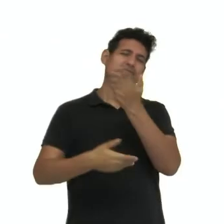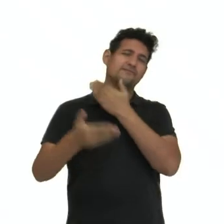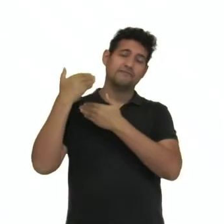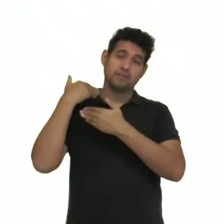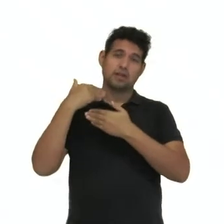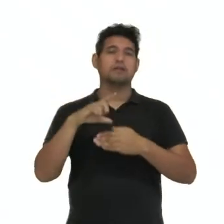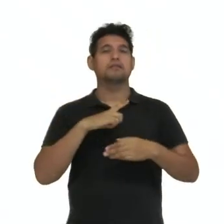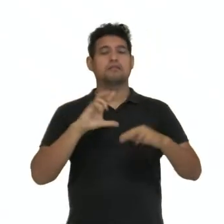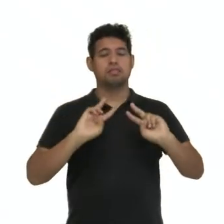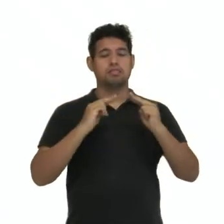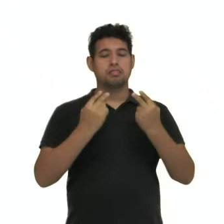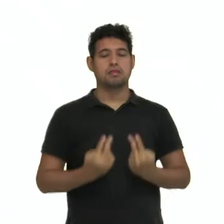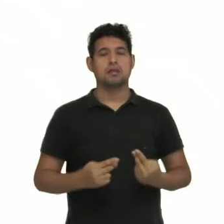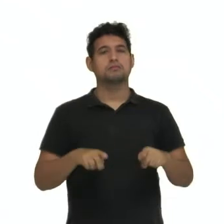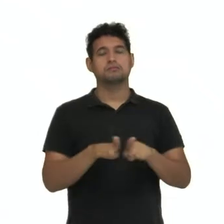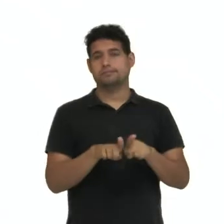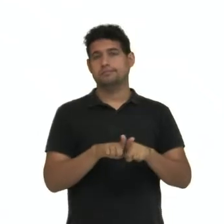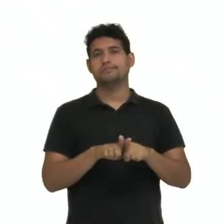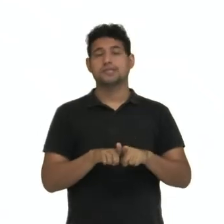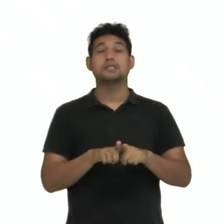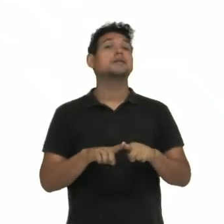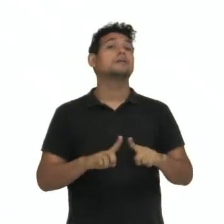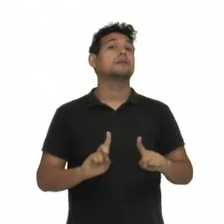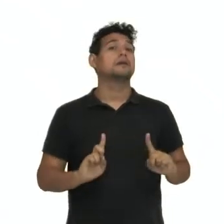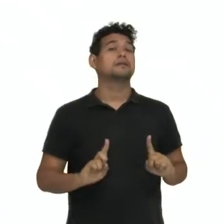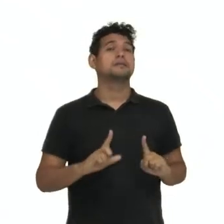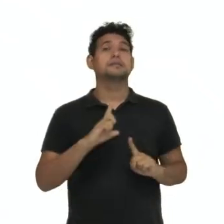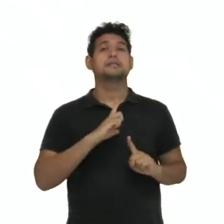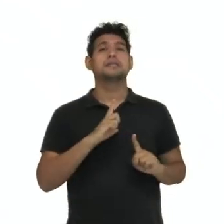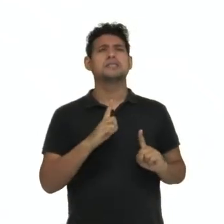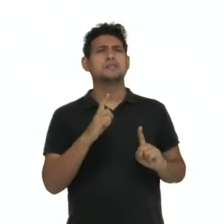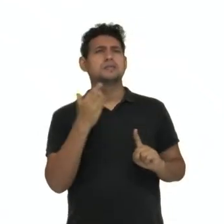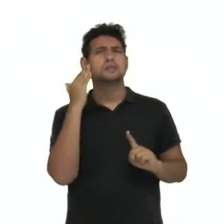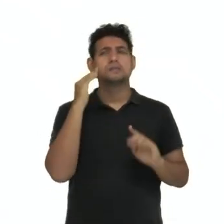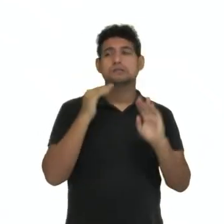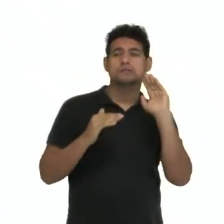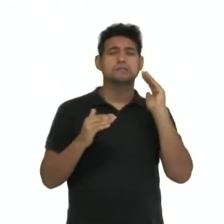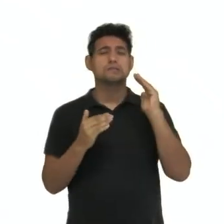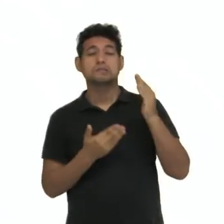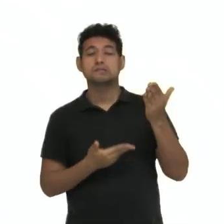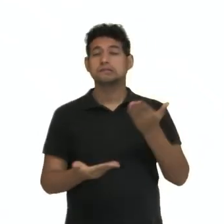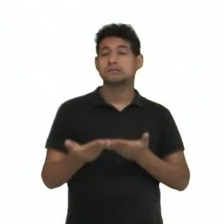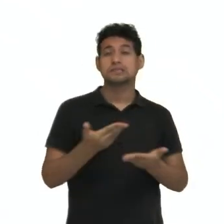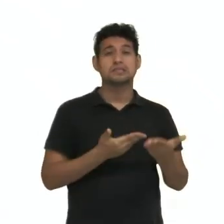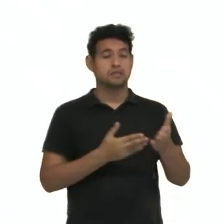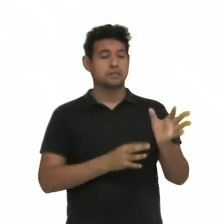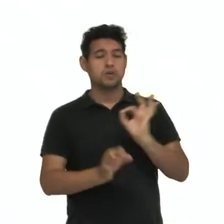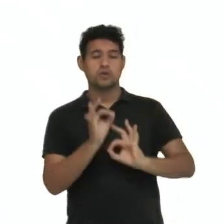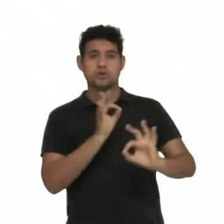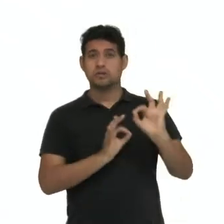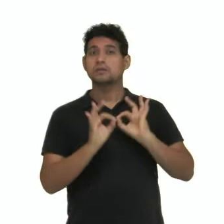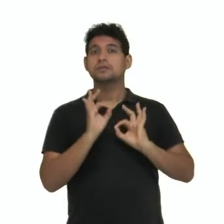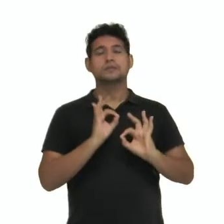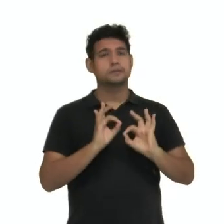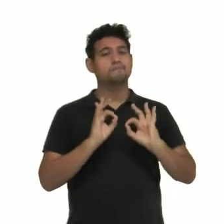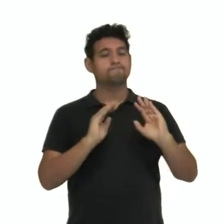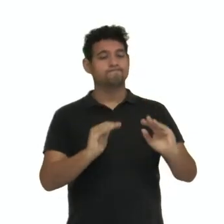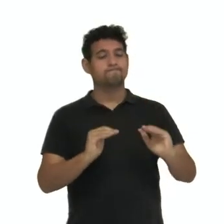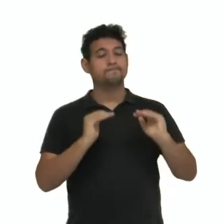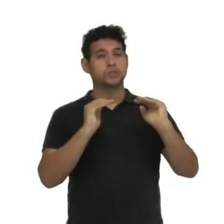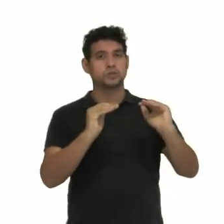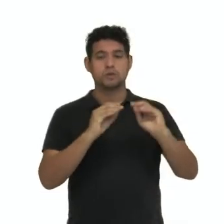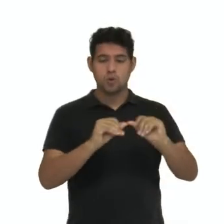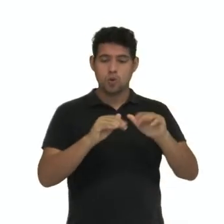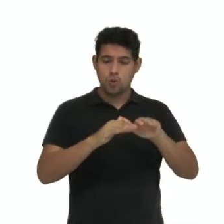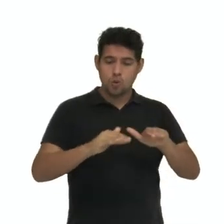humanidade possui e que, lógico, tem um entendimento de uma organização em cima de um